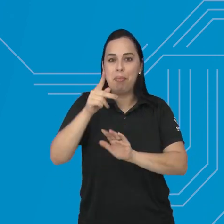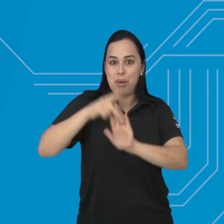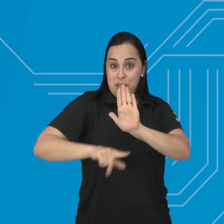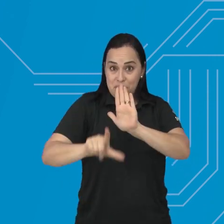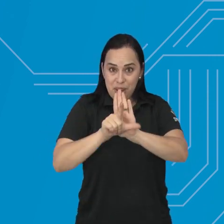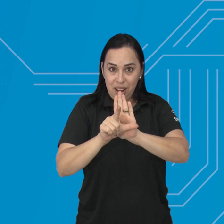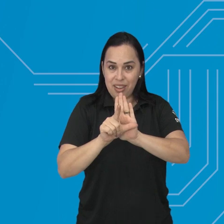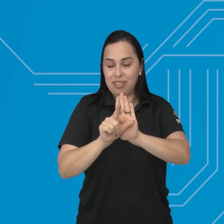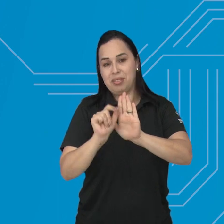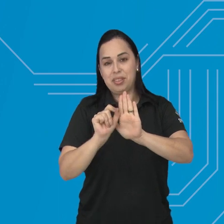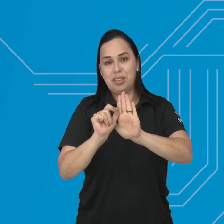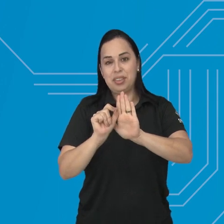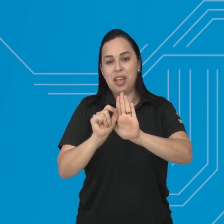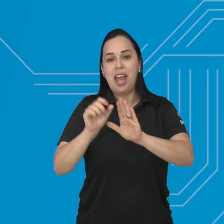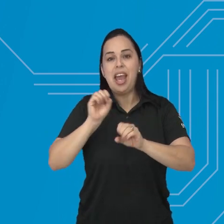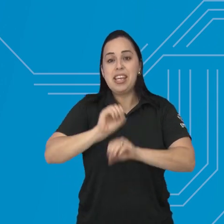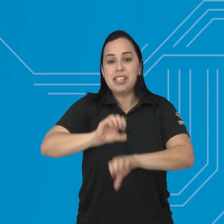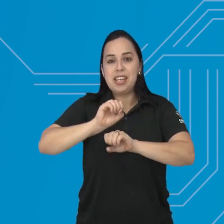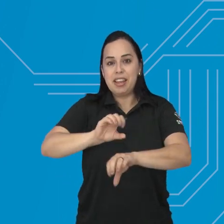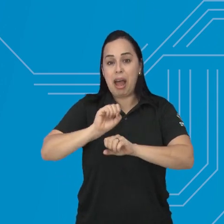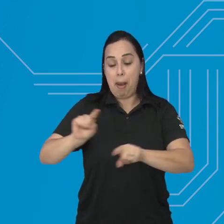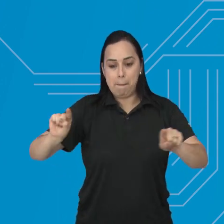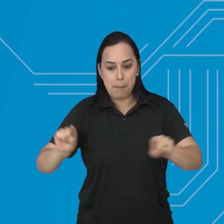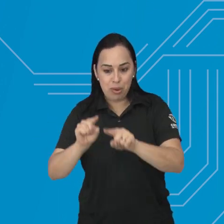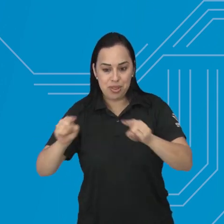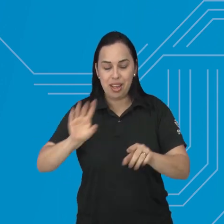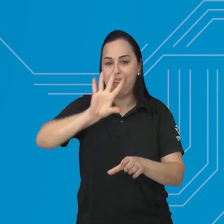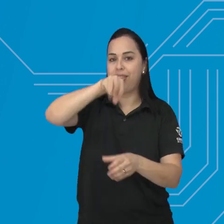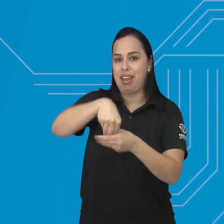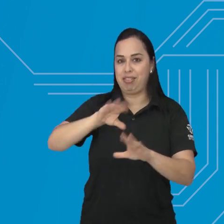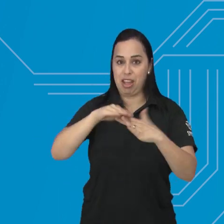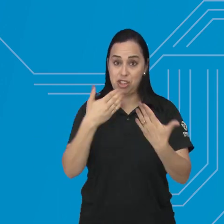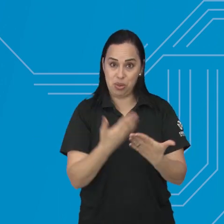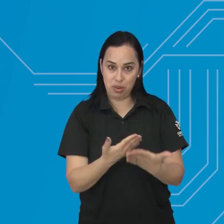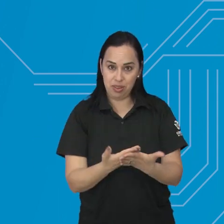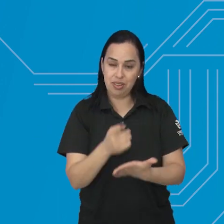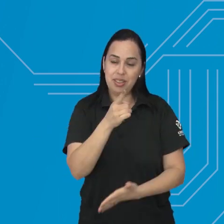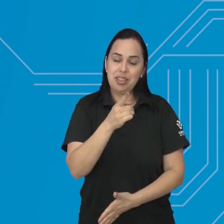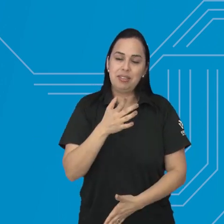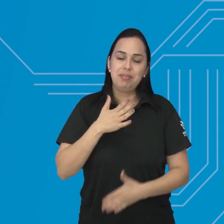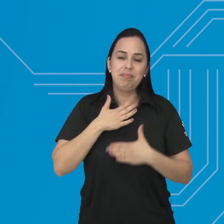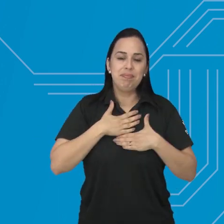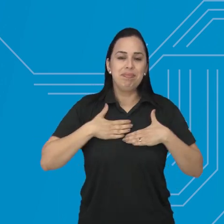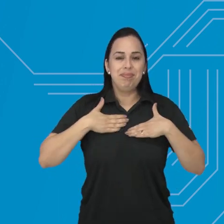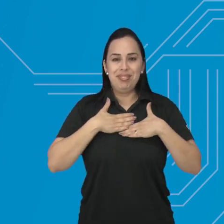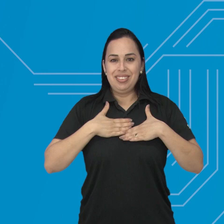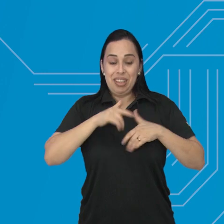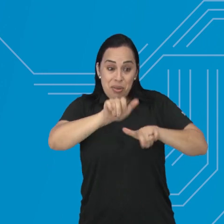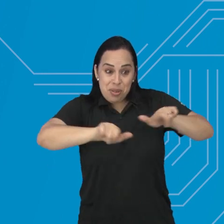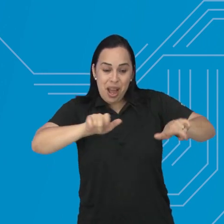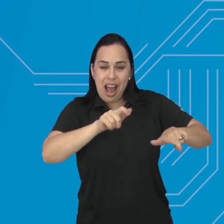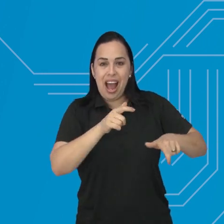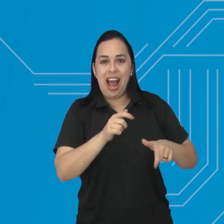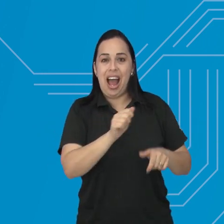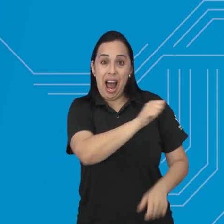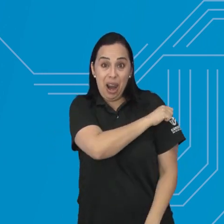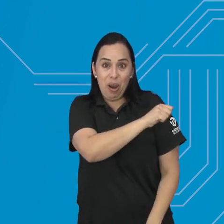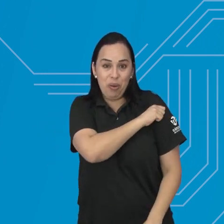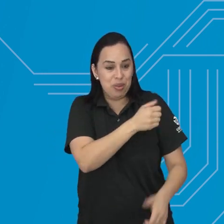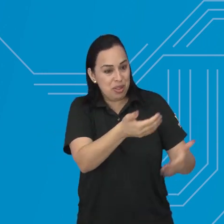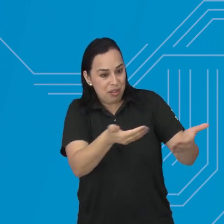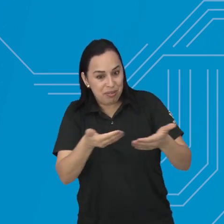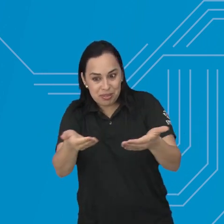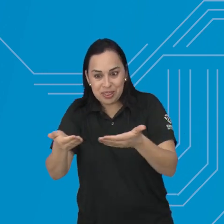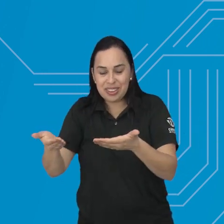lei que quer levar ensino de música para as escolas da rede pública. E você vai se encantar com a felicidade de alunos de uma